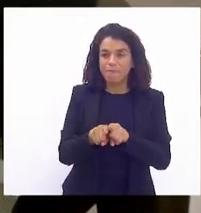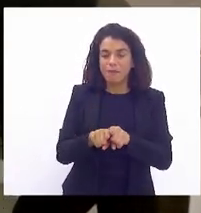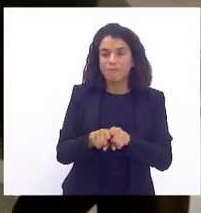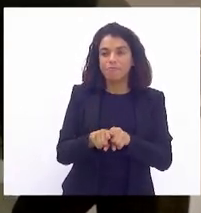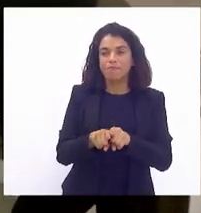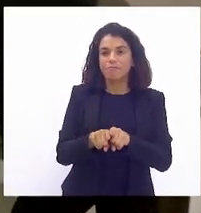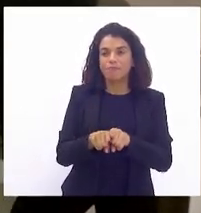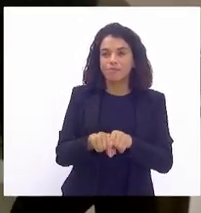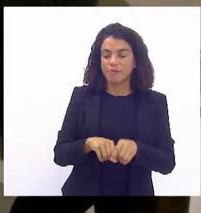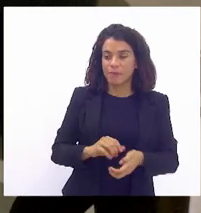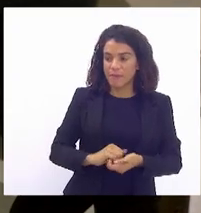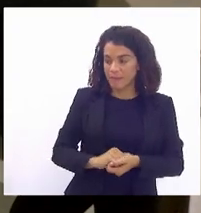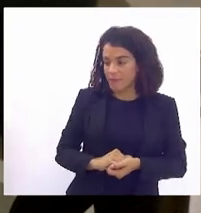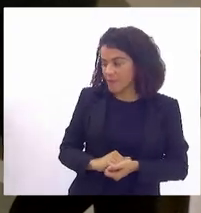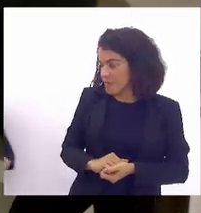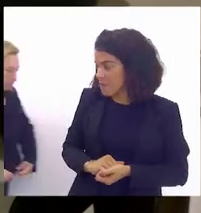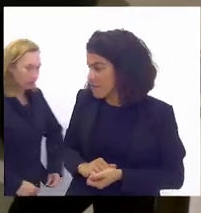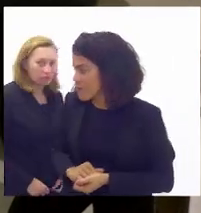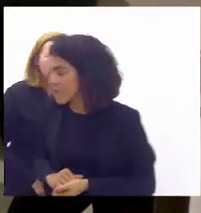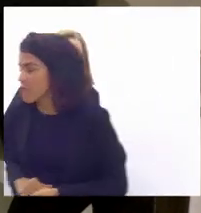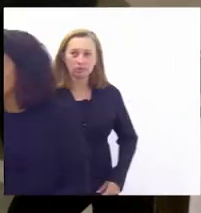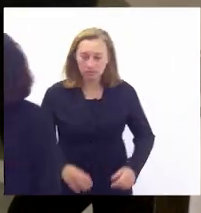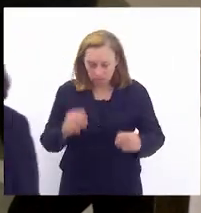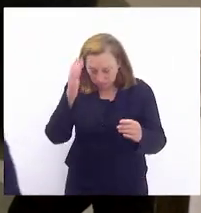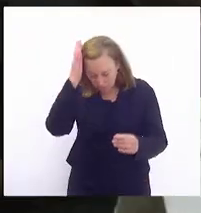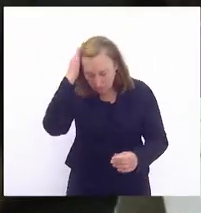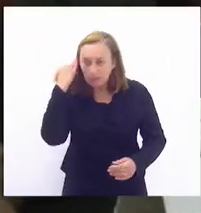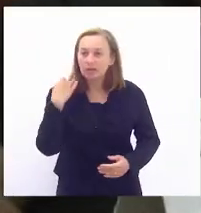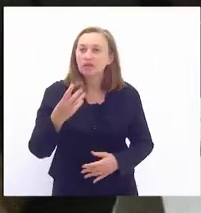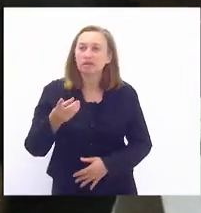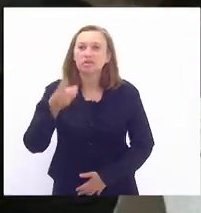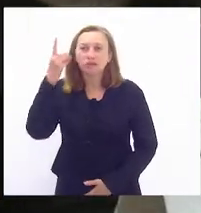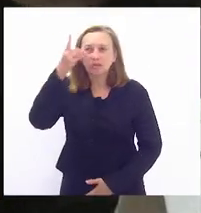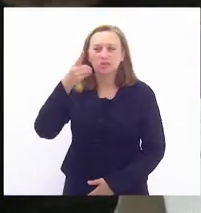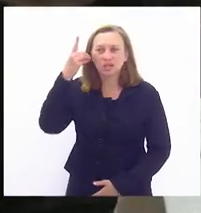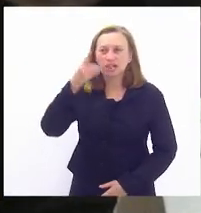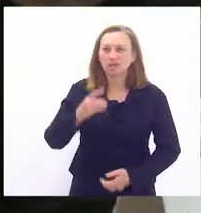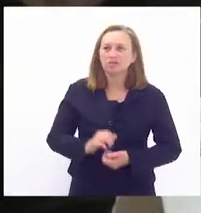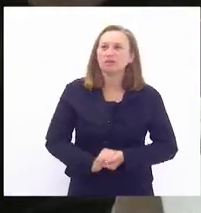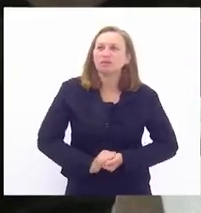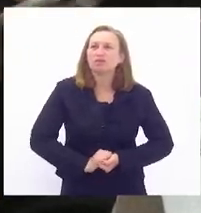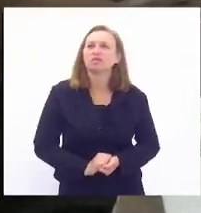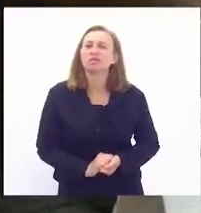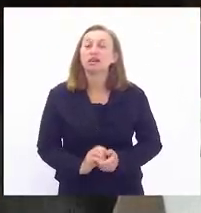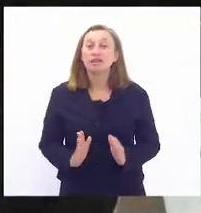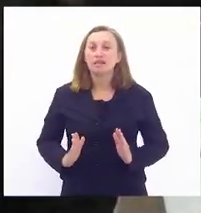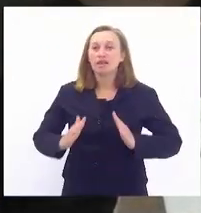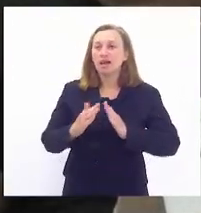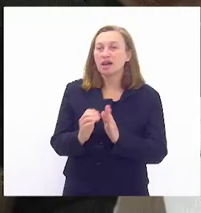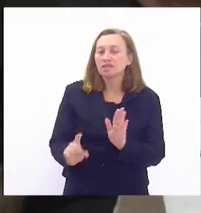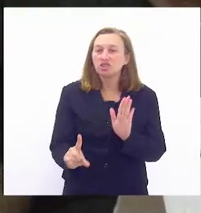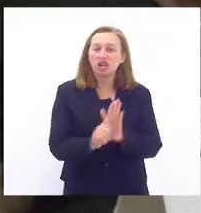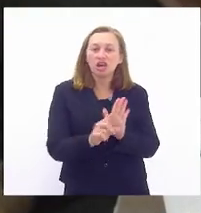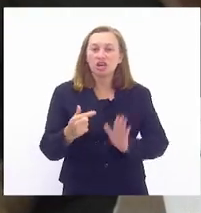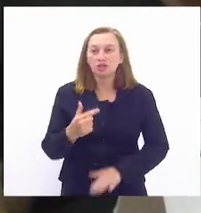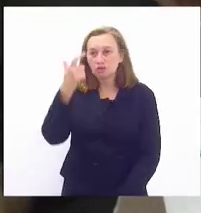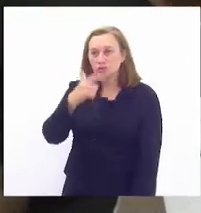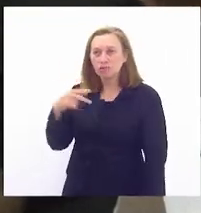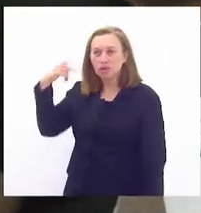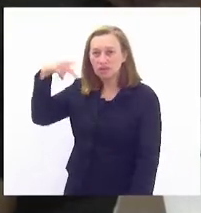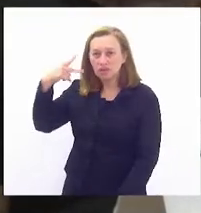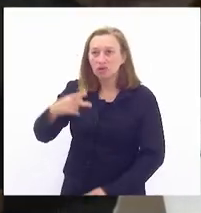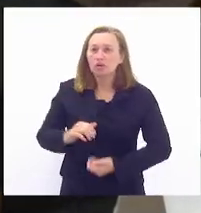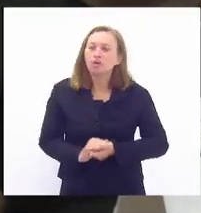esses anos, porque não foi enquanto deputado que ele iniciou essa luta. Ele começou essa luta nessa casa legislativa enquanto vereador, da qual muito me